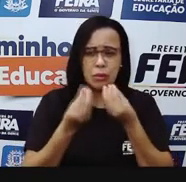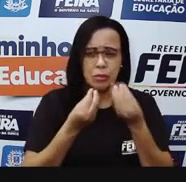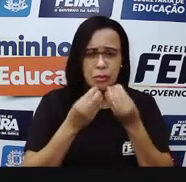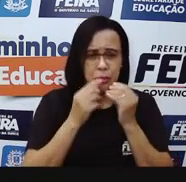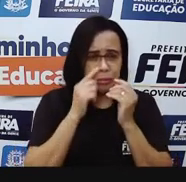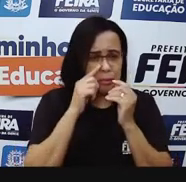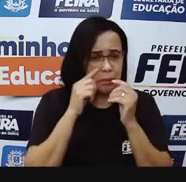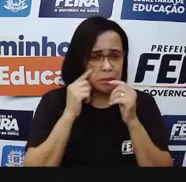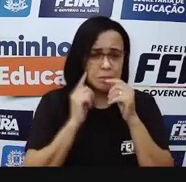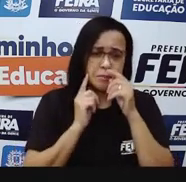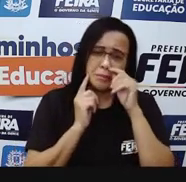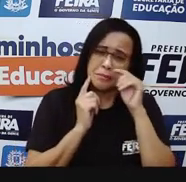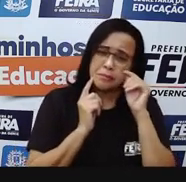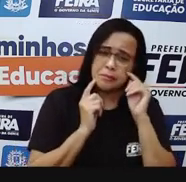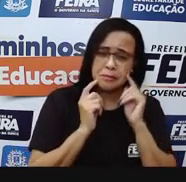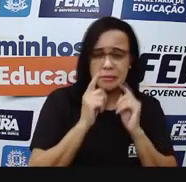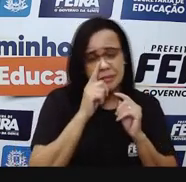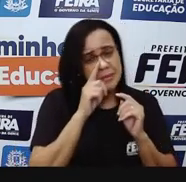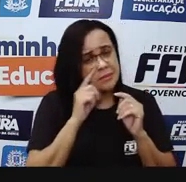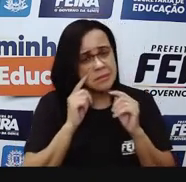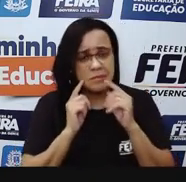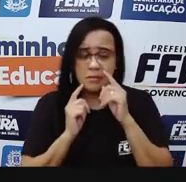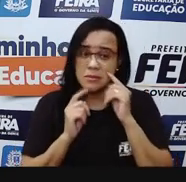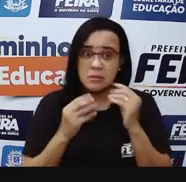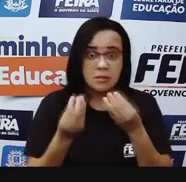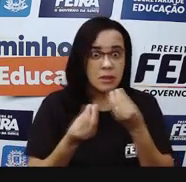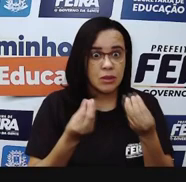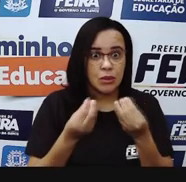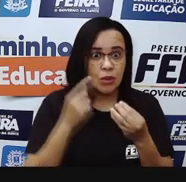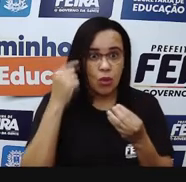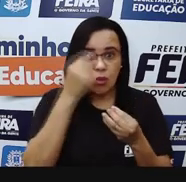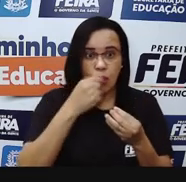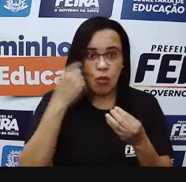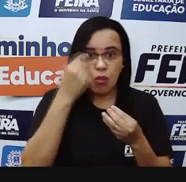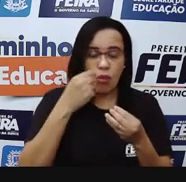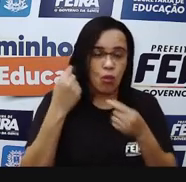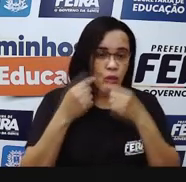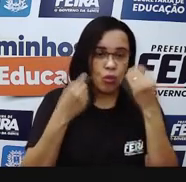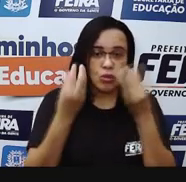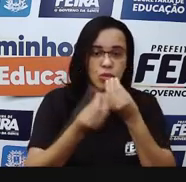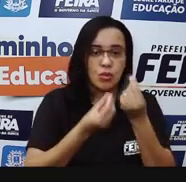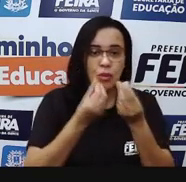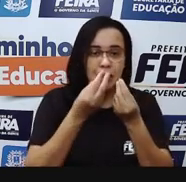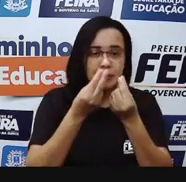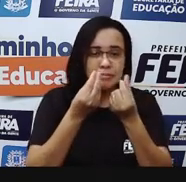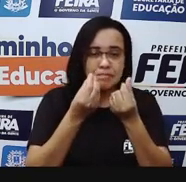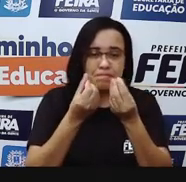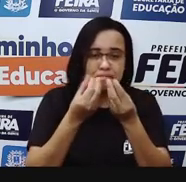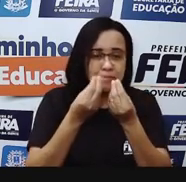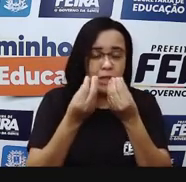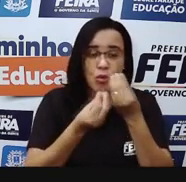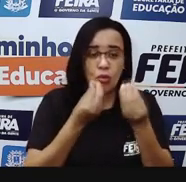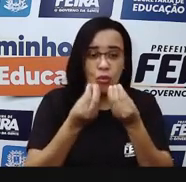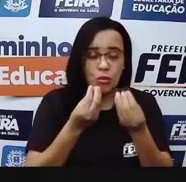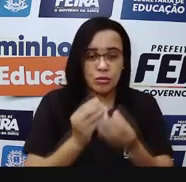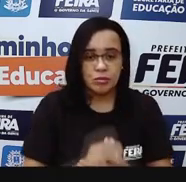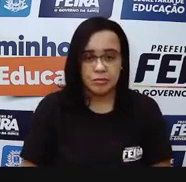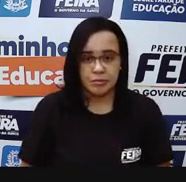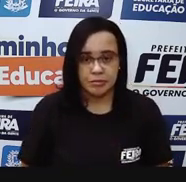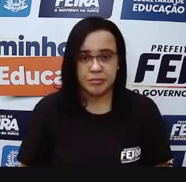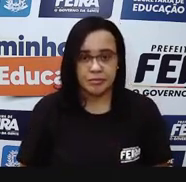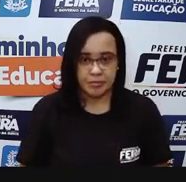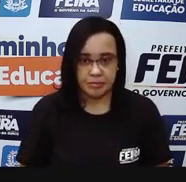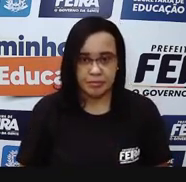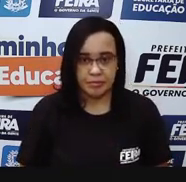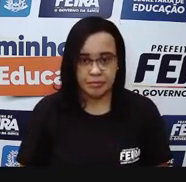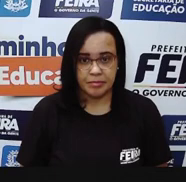acorde os nossos olhos, né, as estruturas do nosso olho, elas são muito, são células muito especializadas. E elas